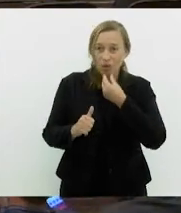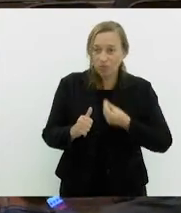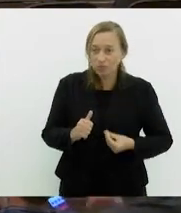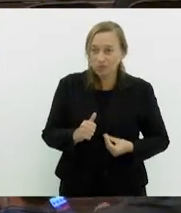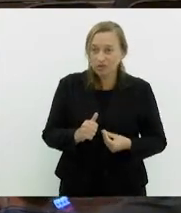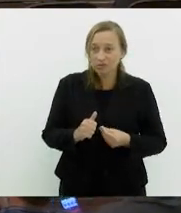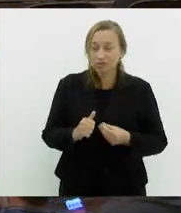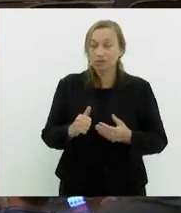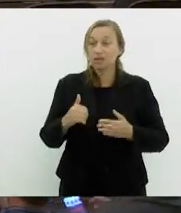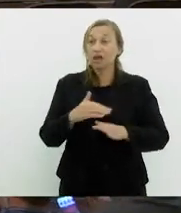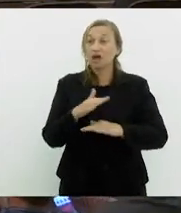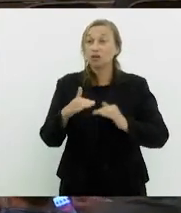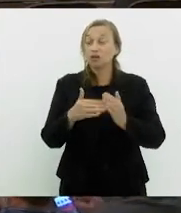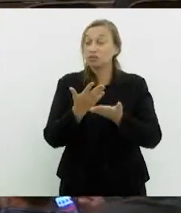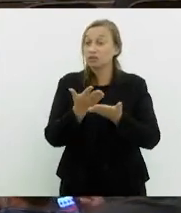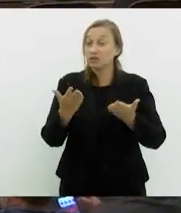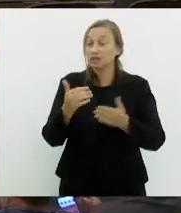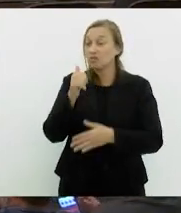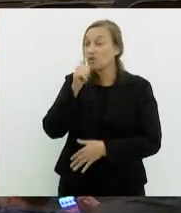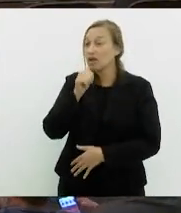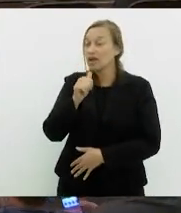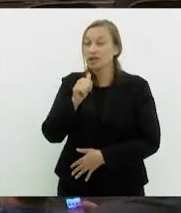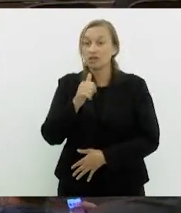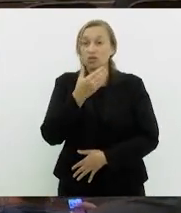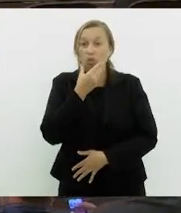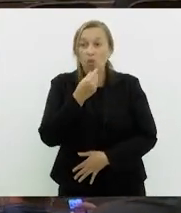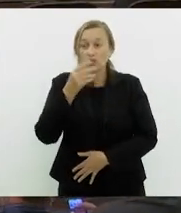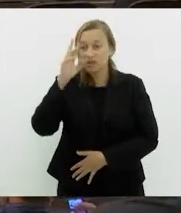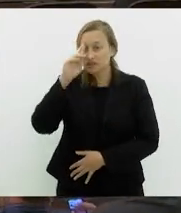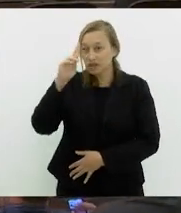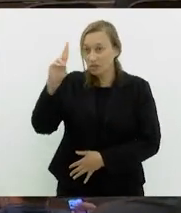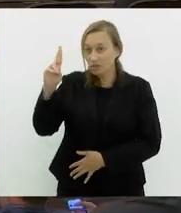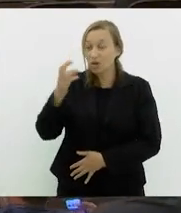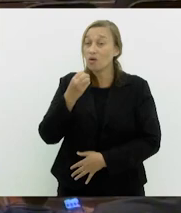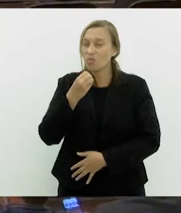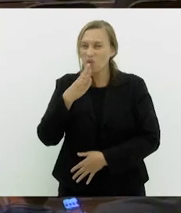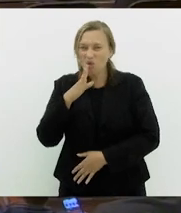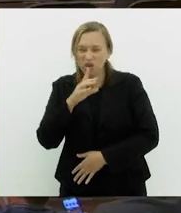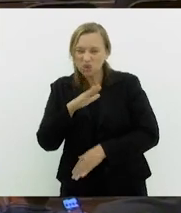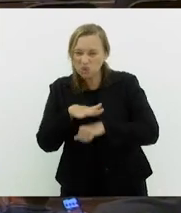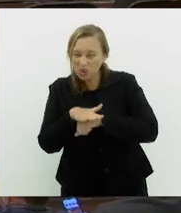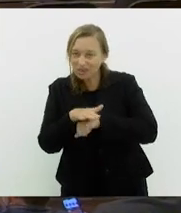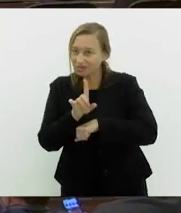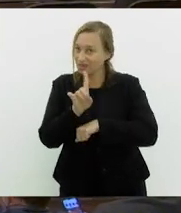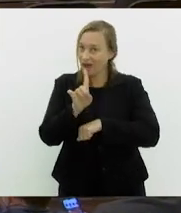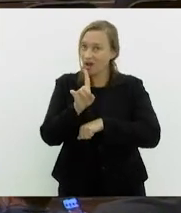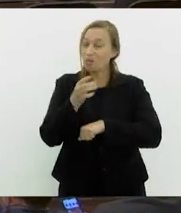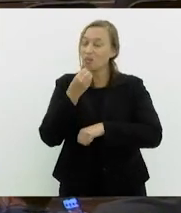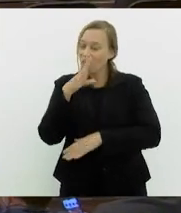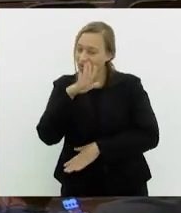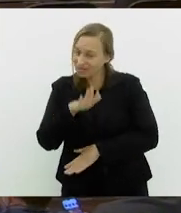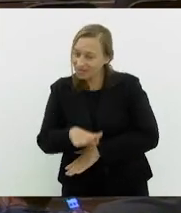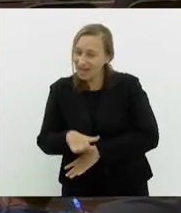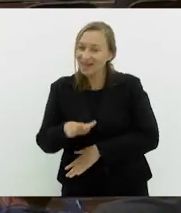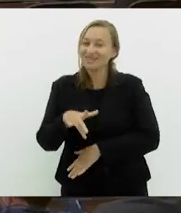autoridades presentes, senhoras e senhores. Boa noite não, né? Boa tarde ainda. Ainda é